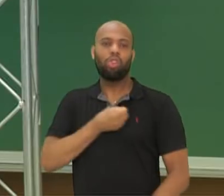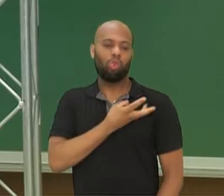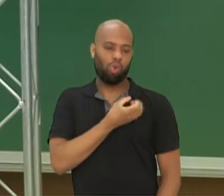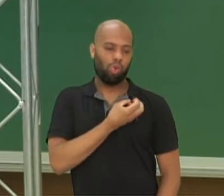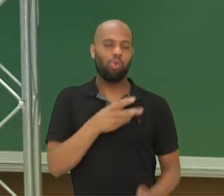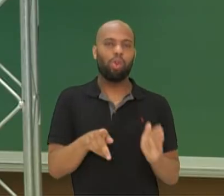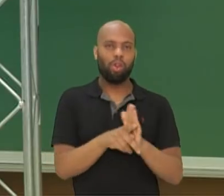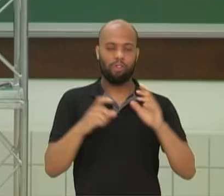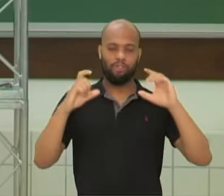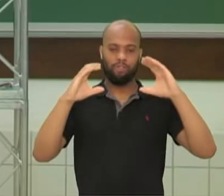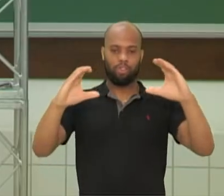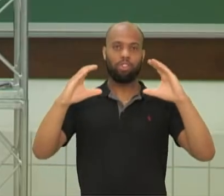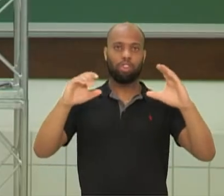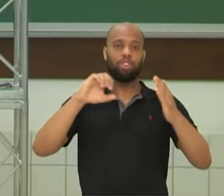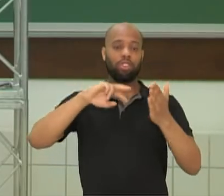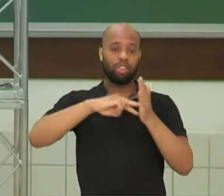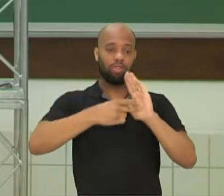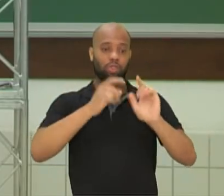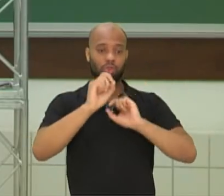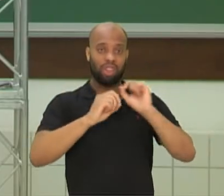É a substituição